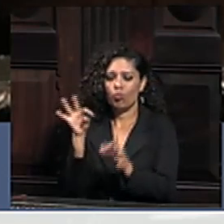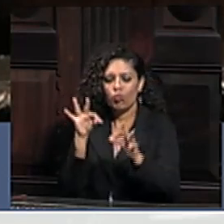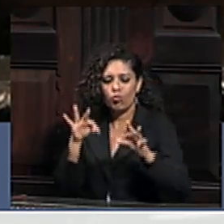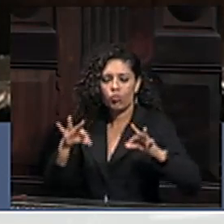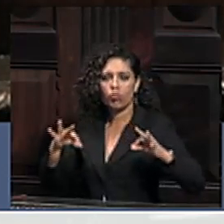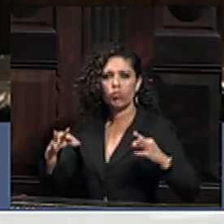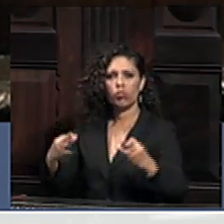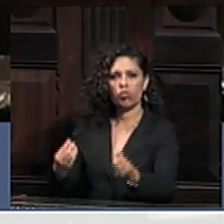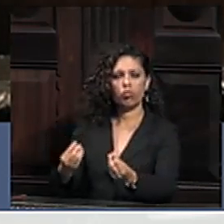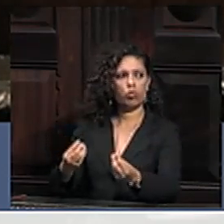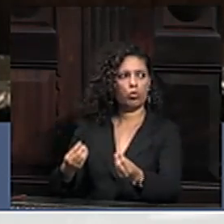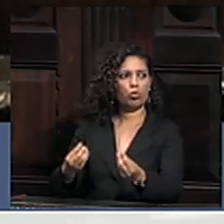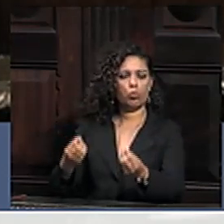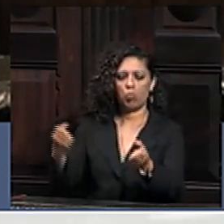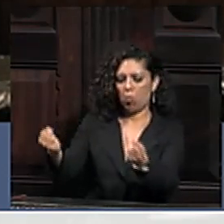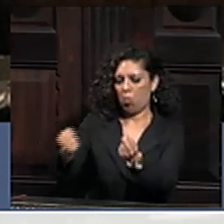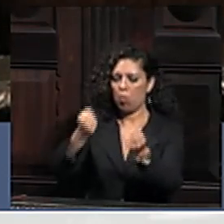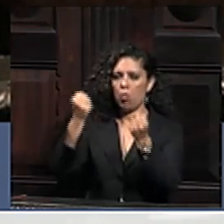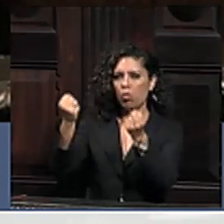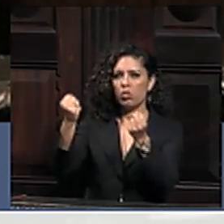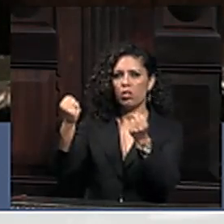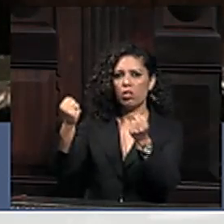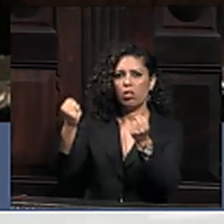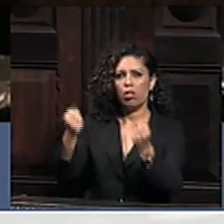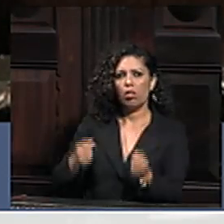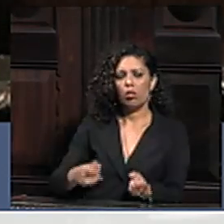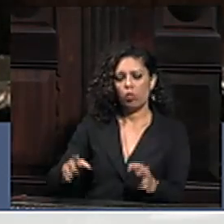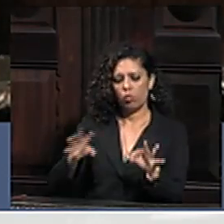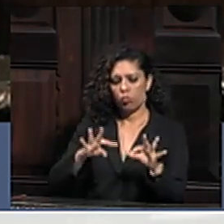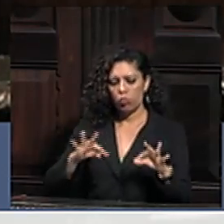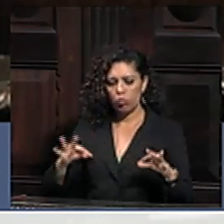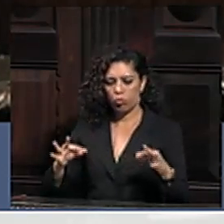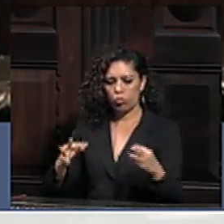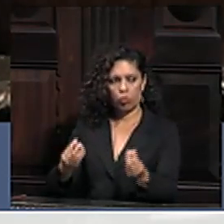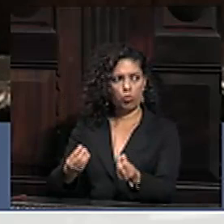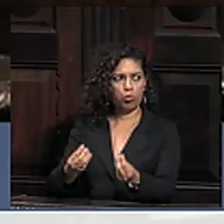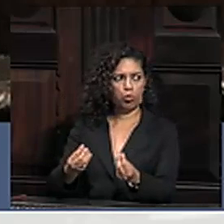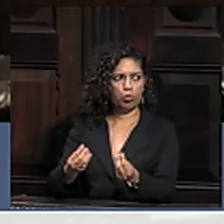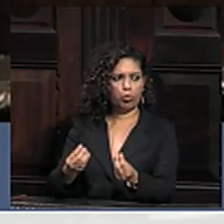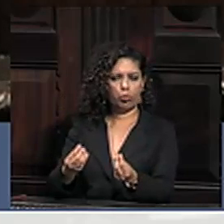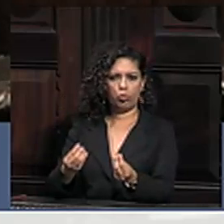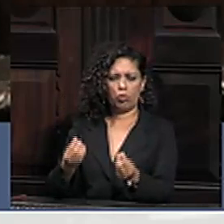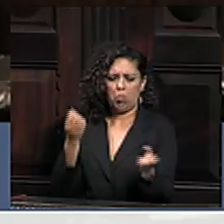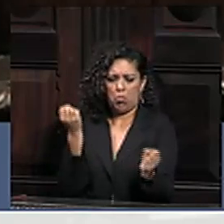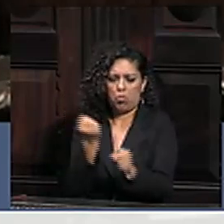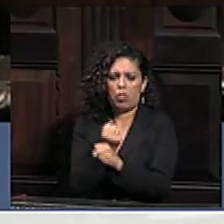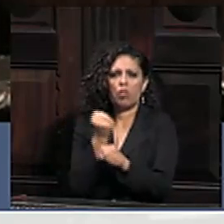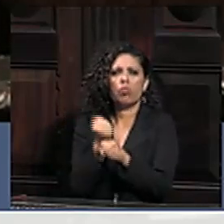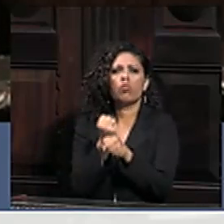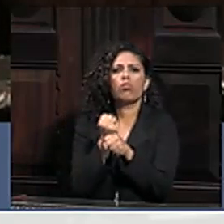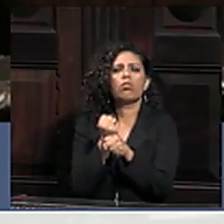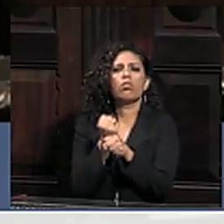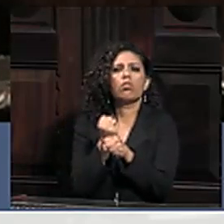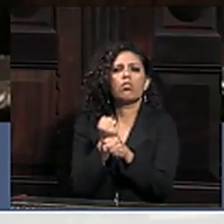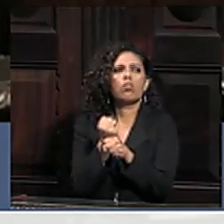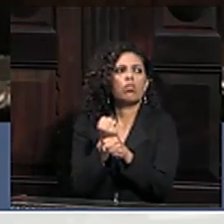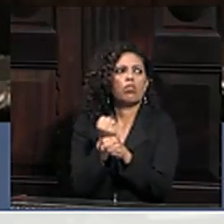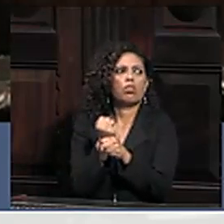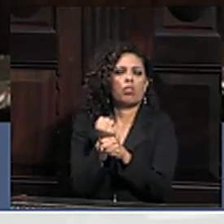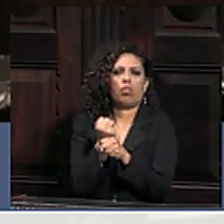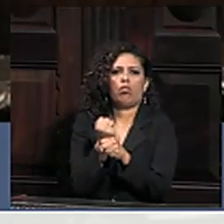toda a feitura, toda a construção